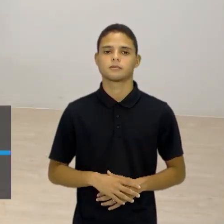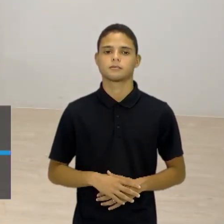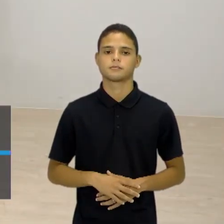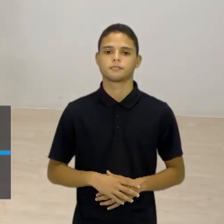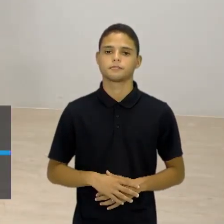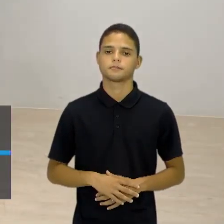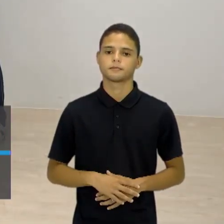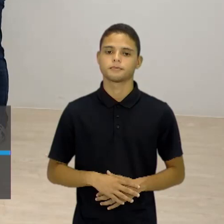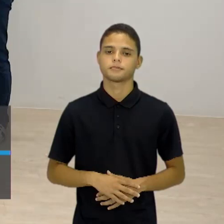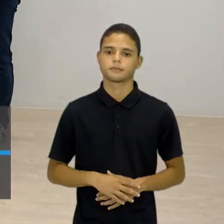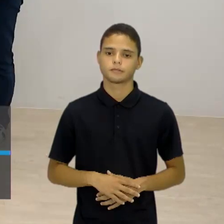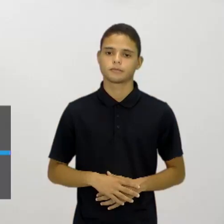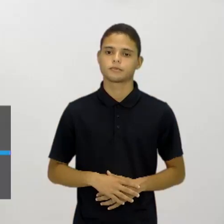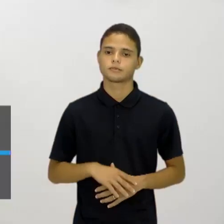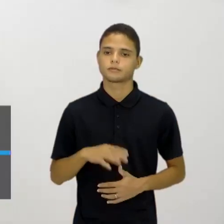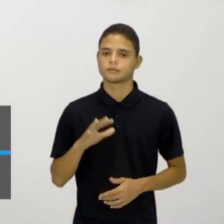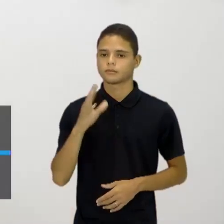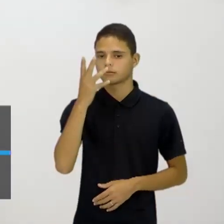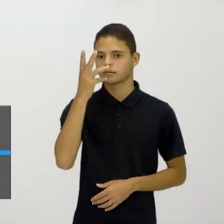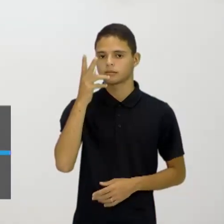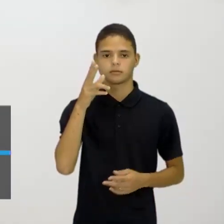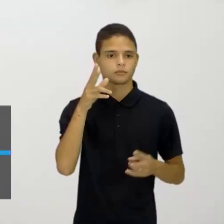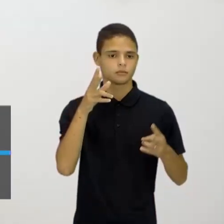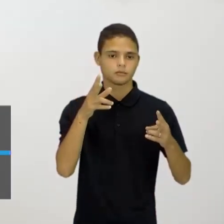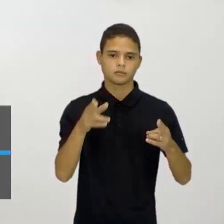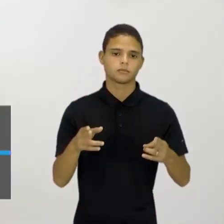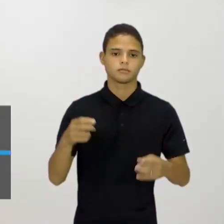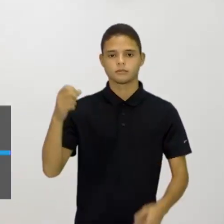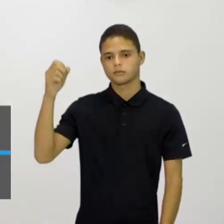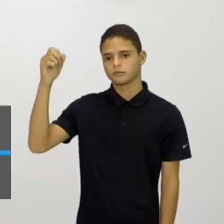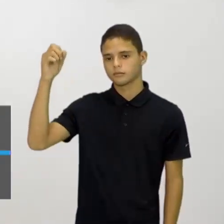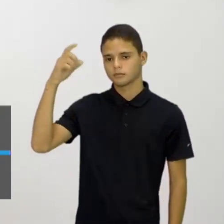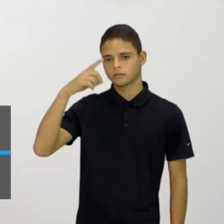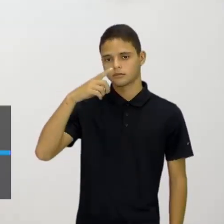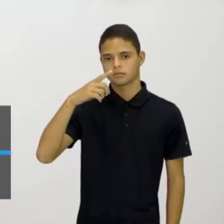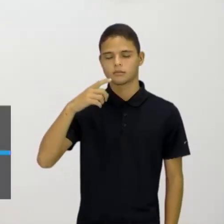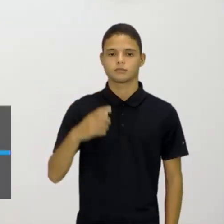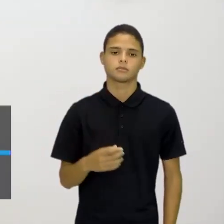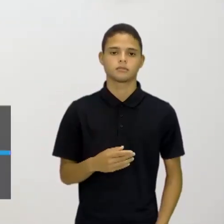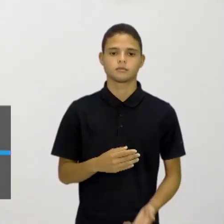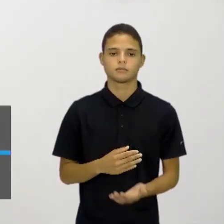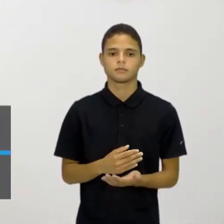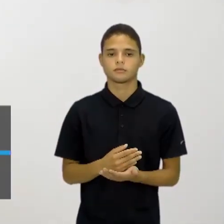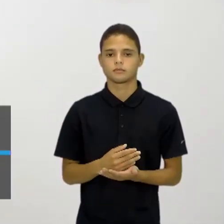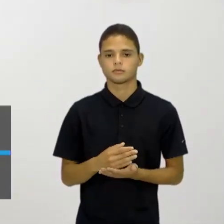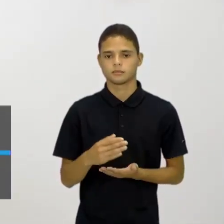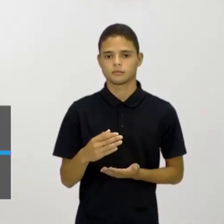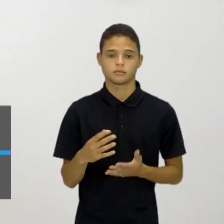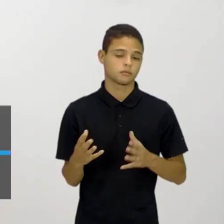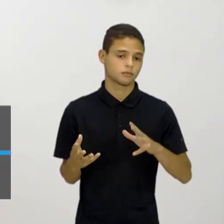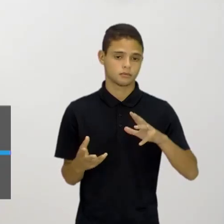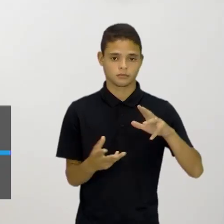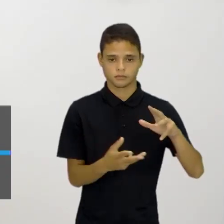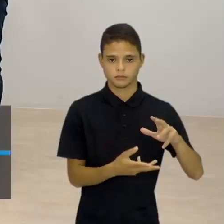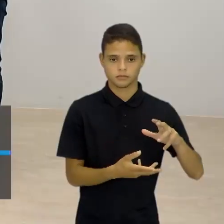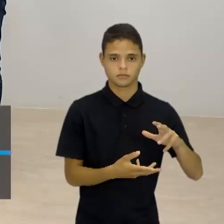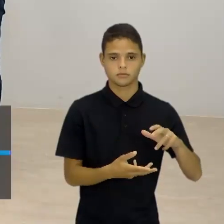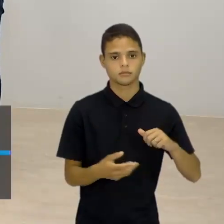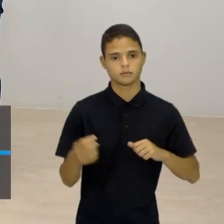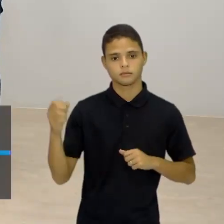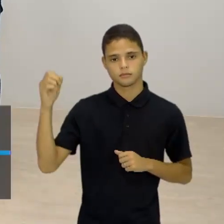é mas acontece com a lua exatamente a mesma coisa que acontece com o sol para começar a terra com a terra com o sol